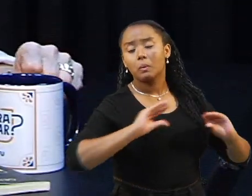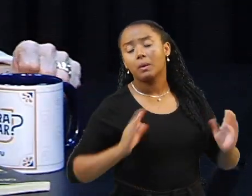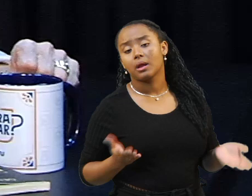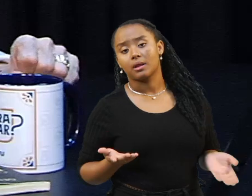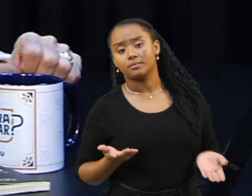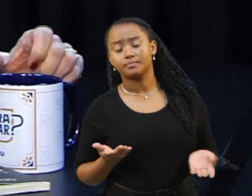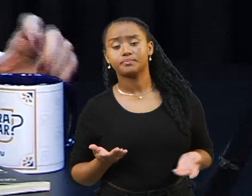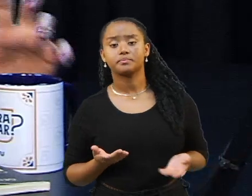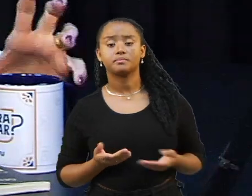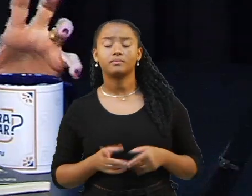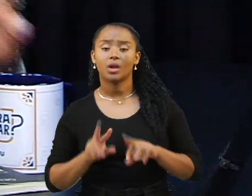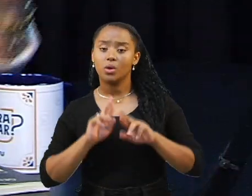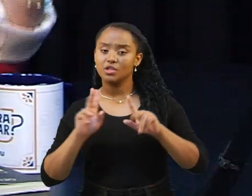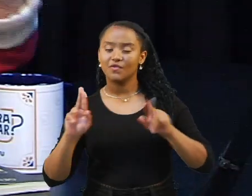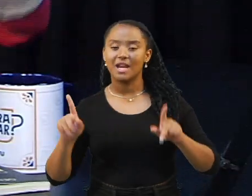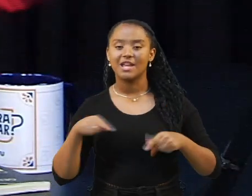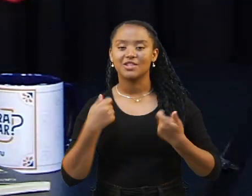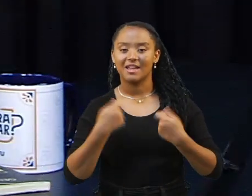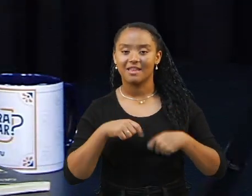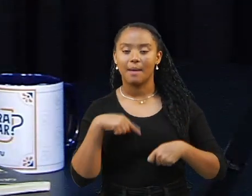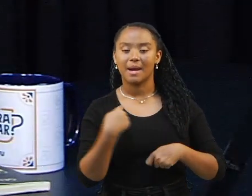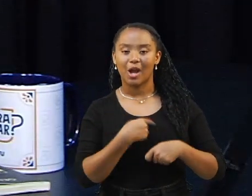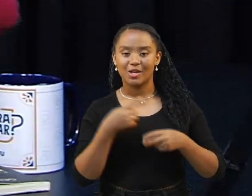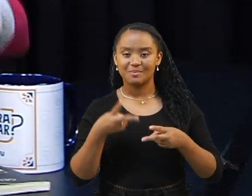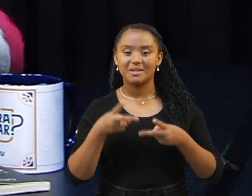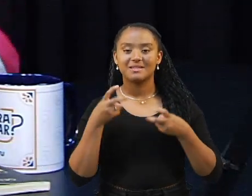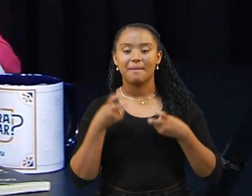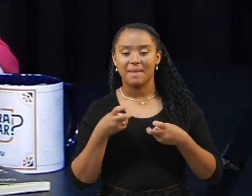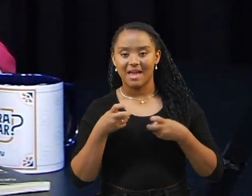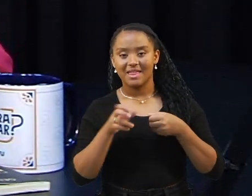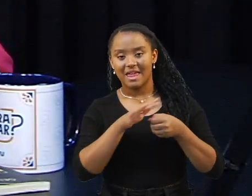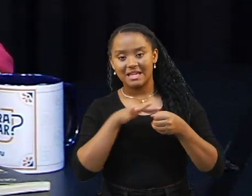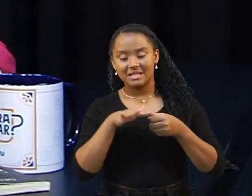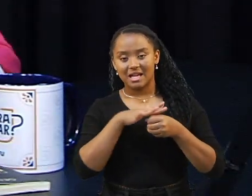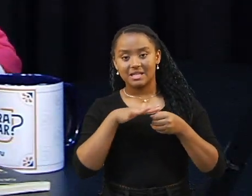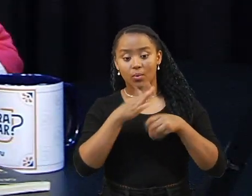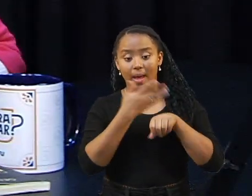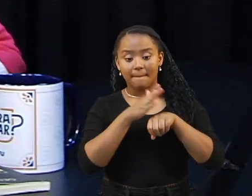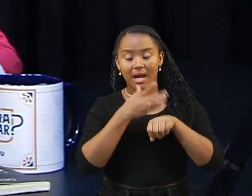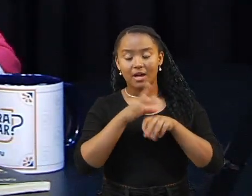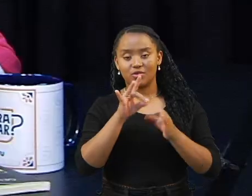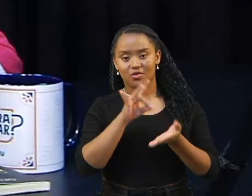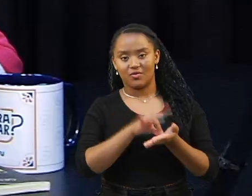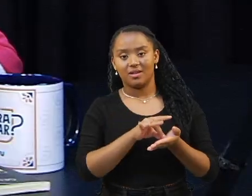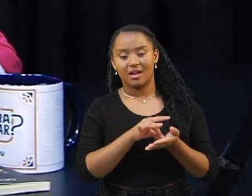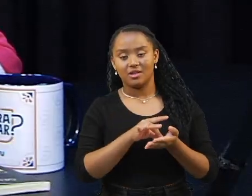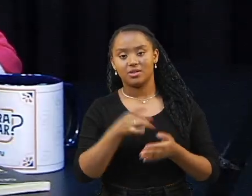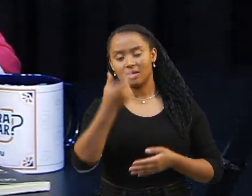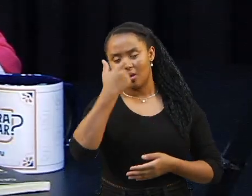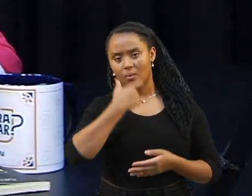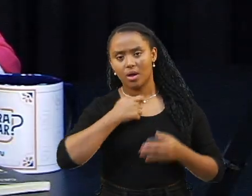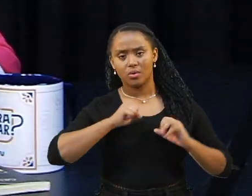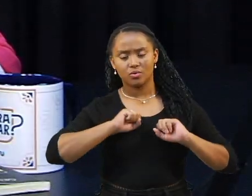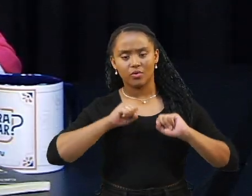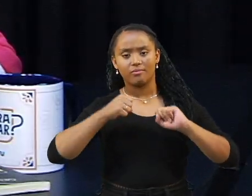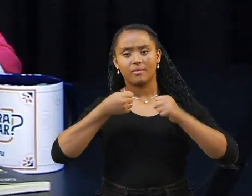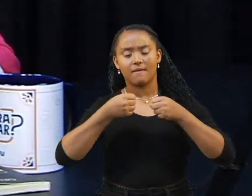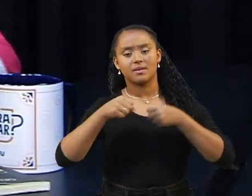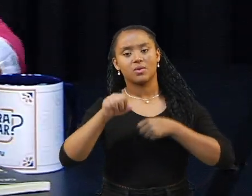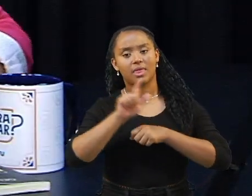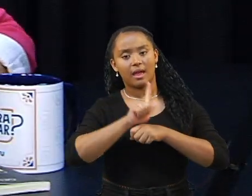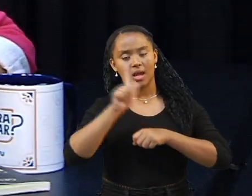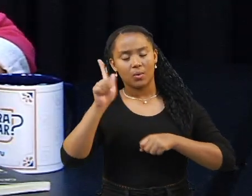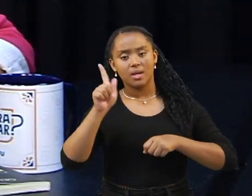vivenciar todas esses viés da realidade, sabe? Então, eu sou uma